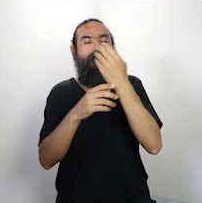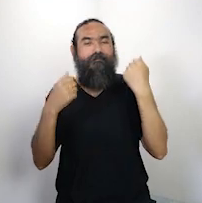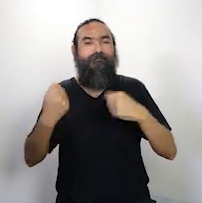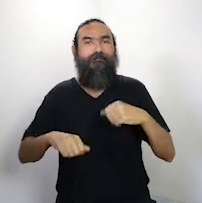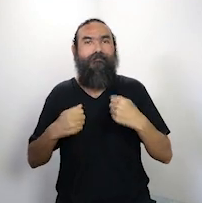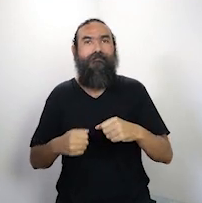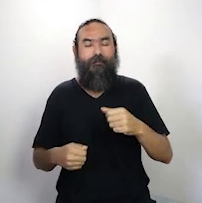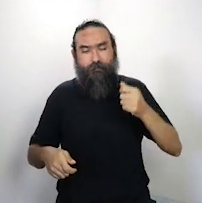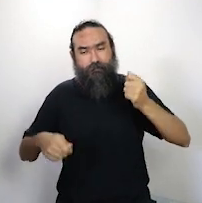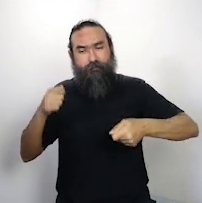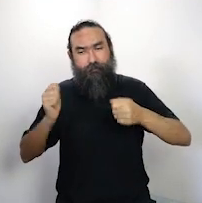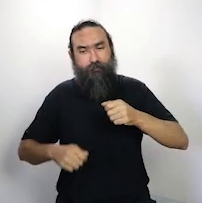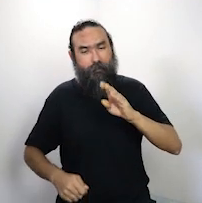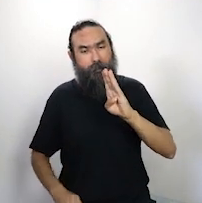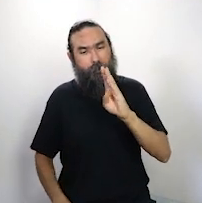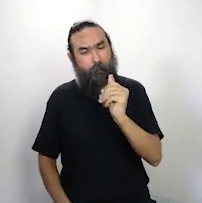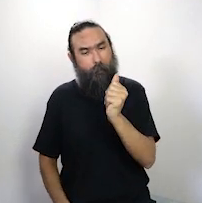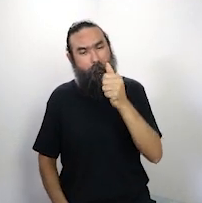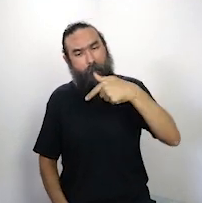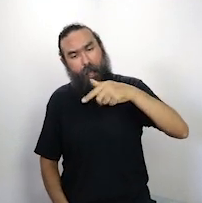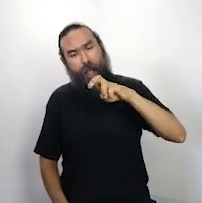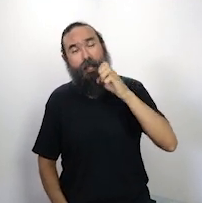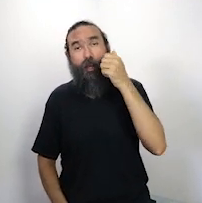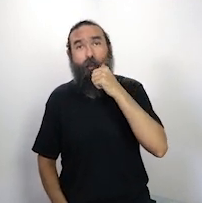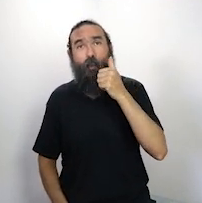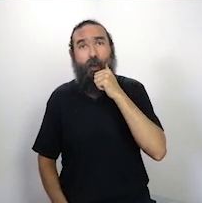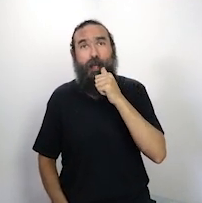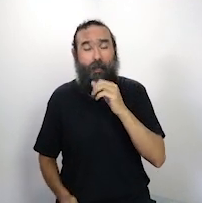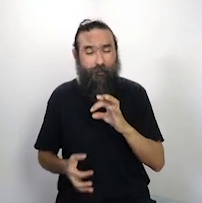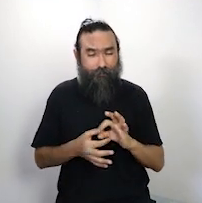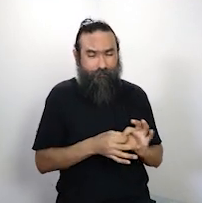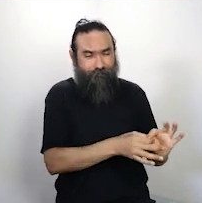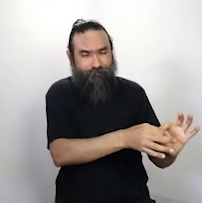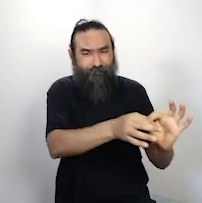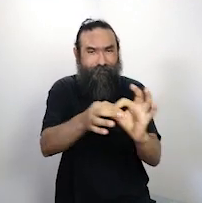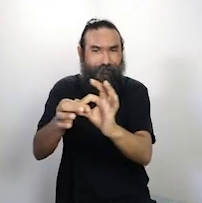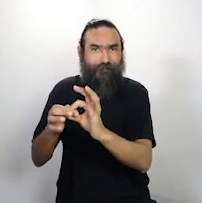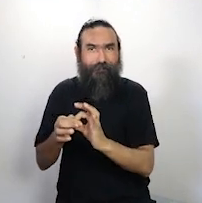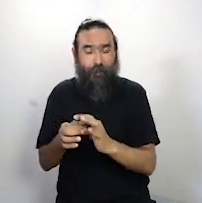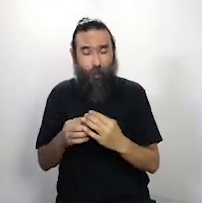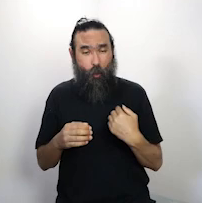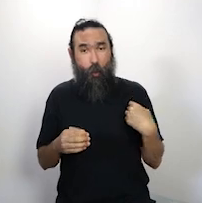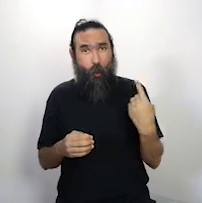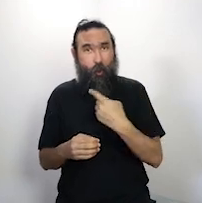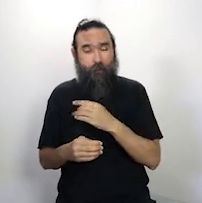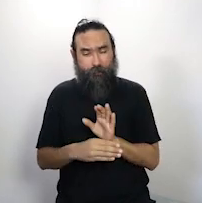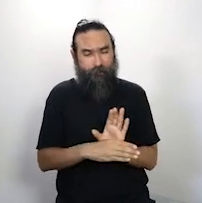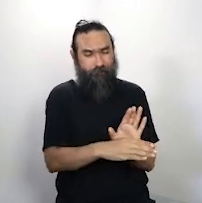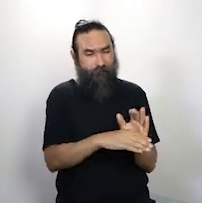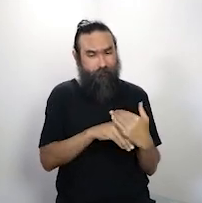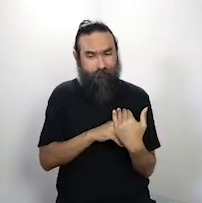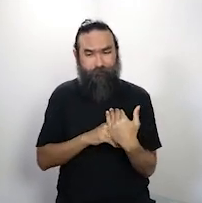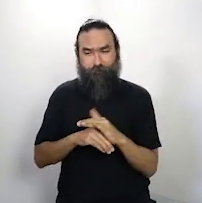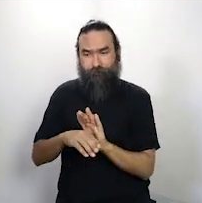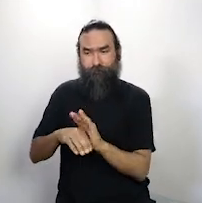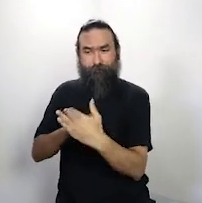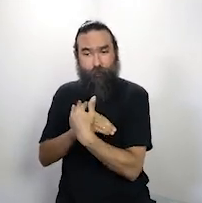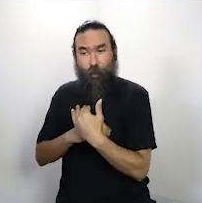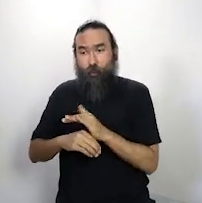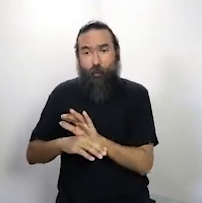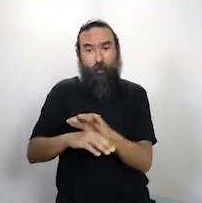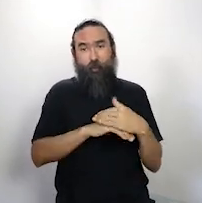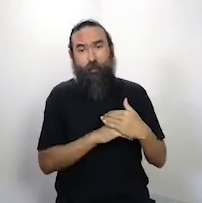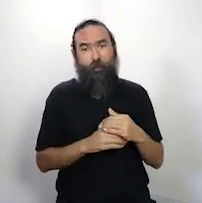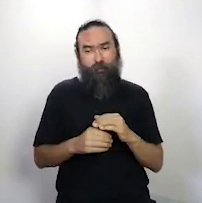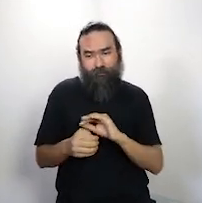se fortalecendo com cada problema que aparecia, de uma, com relato que chegava, a gente conseguia, foi